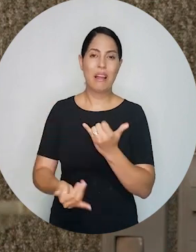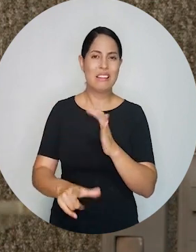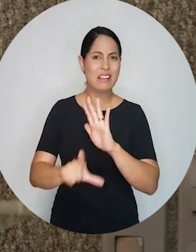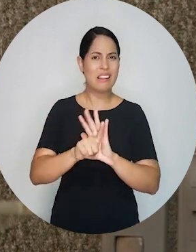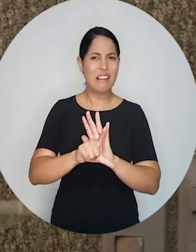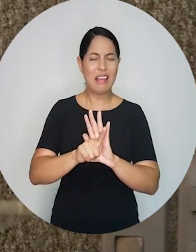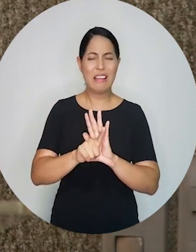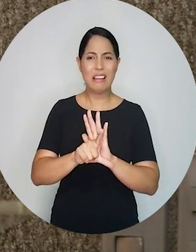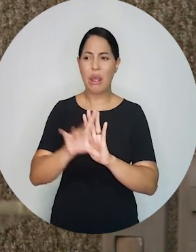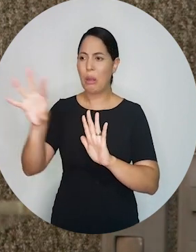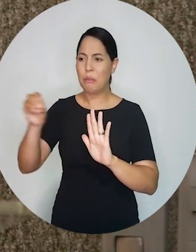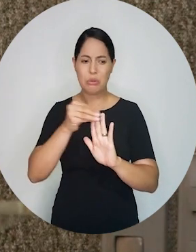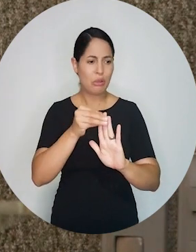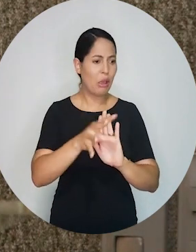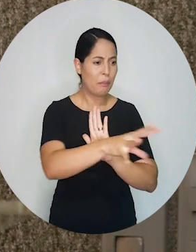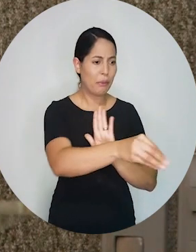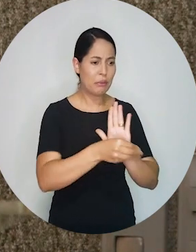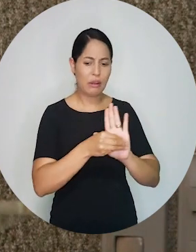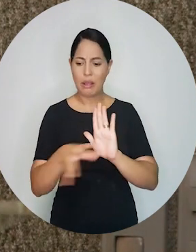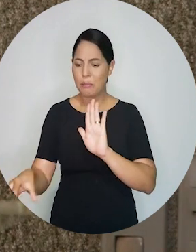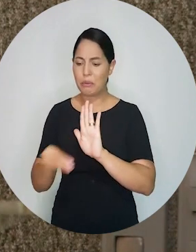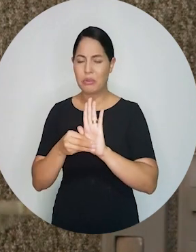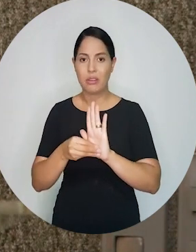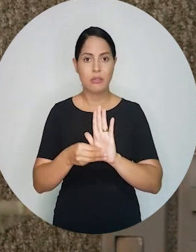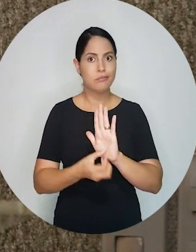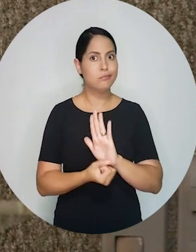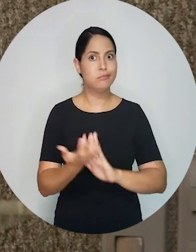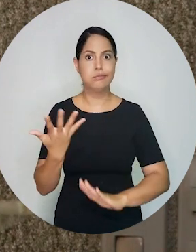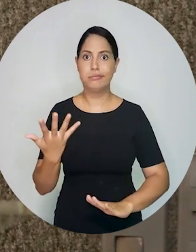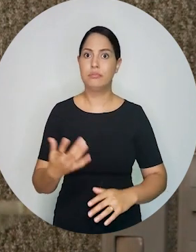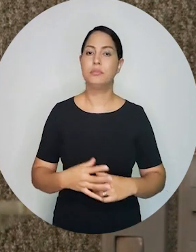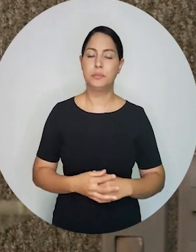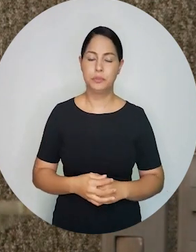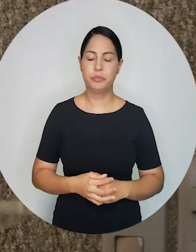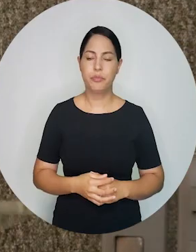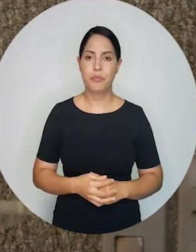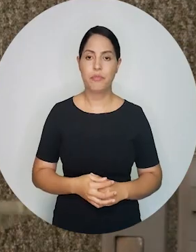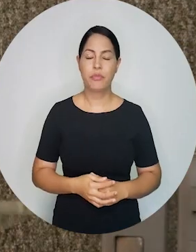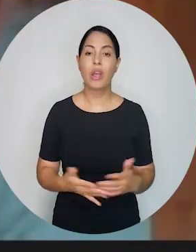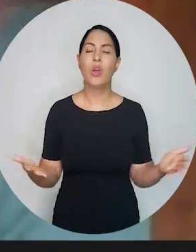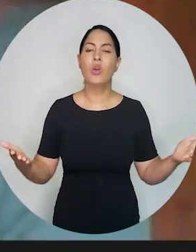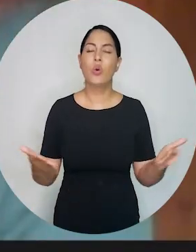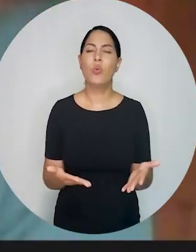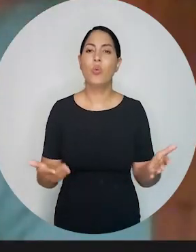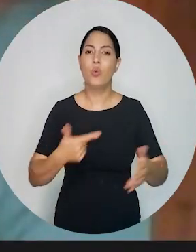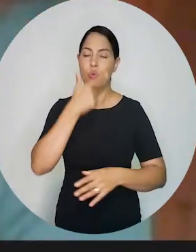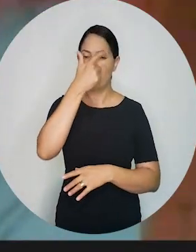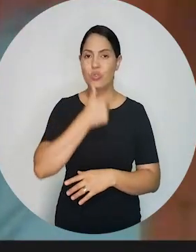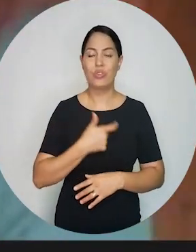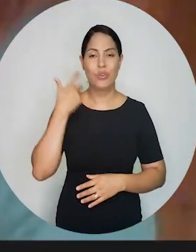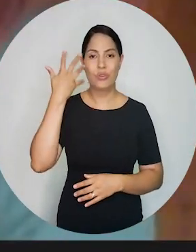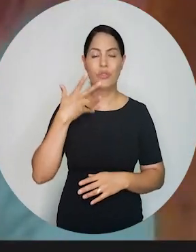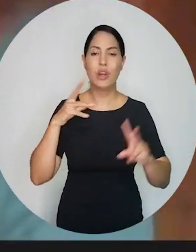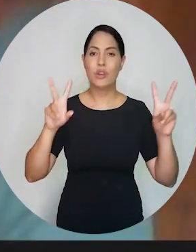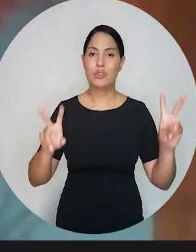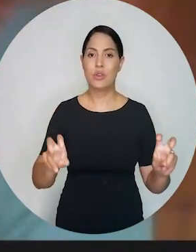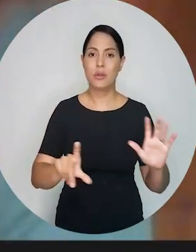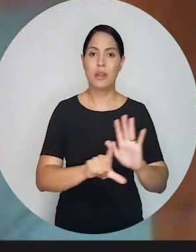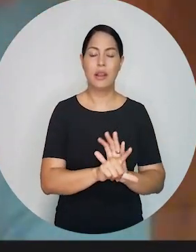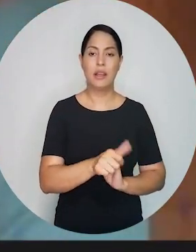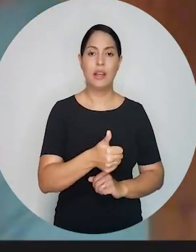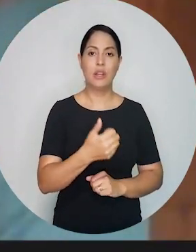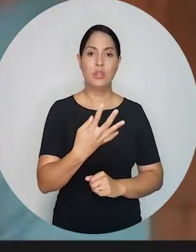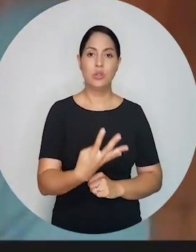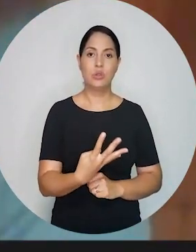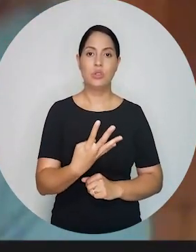temos em resoluções do TSE. Então, hoje o que nós temos é uma grande colcha de retalhos. Bom, o tema que me coube